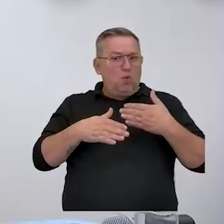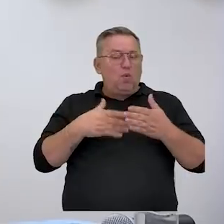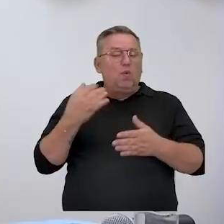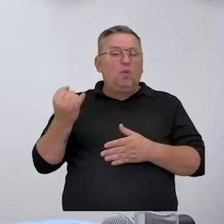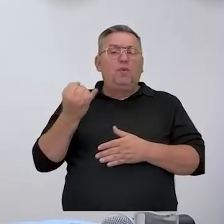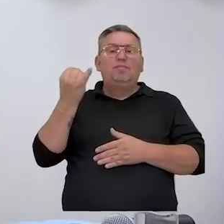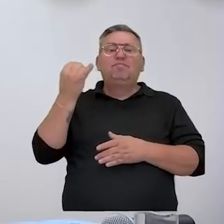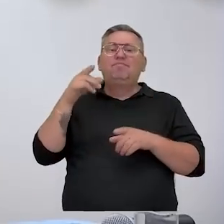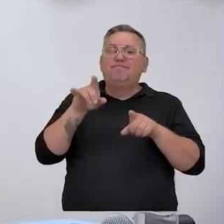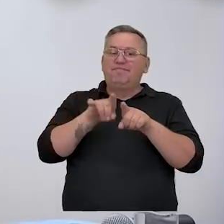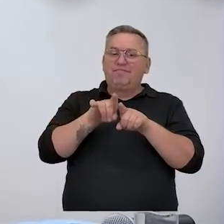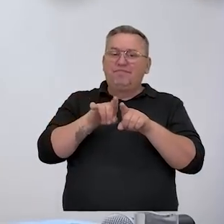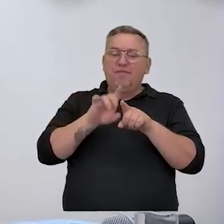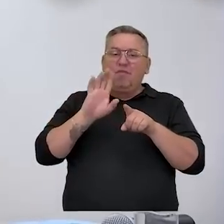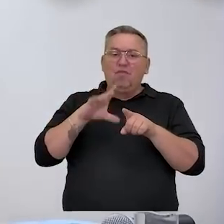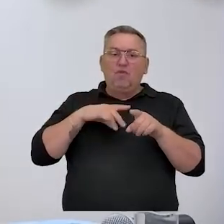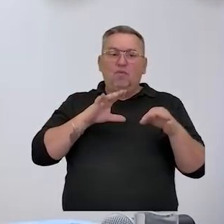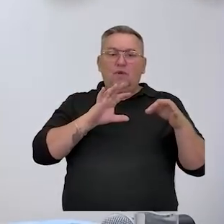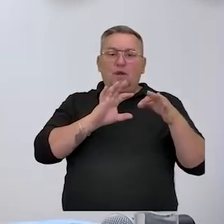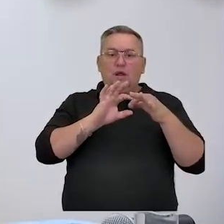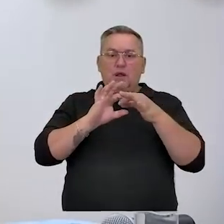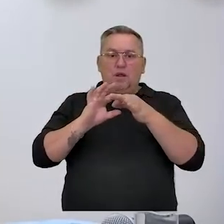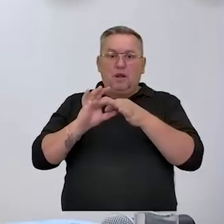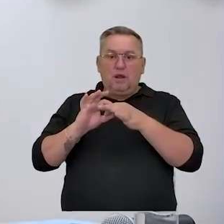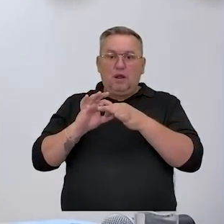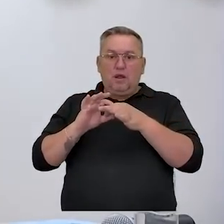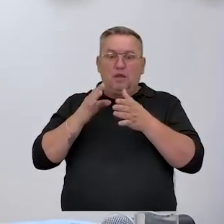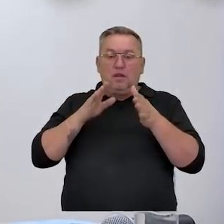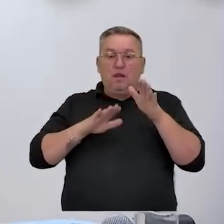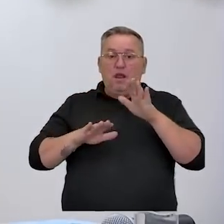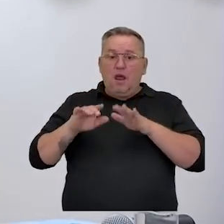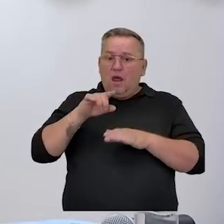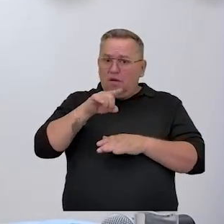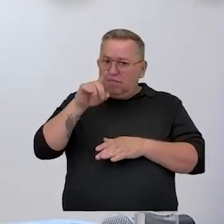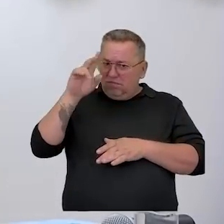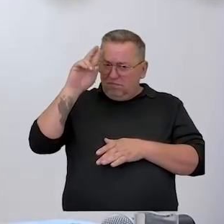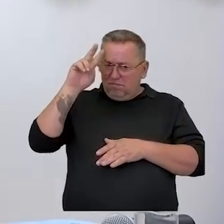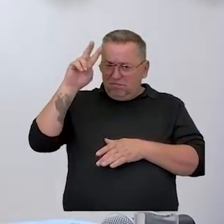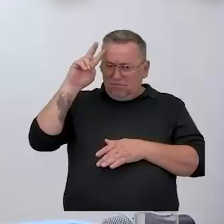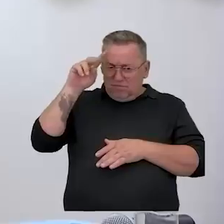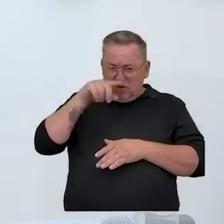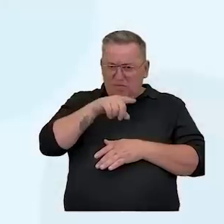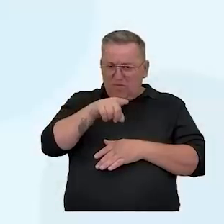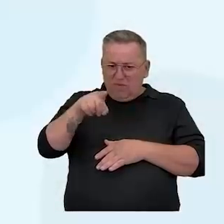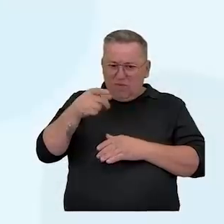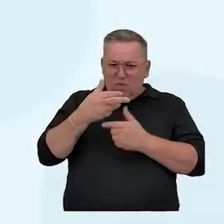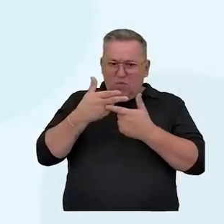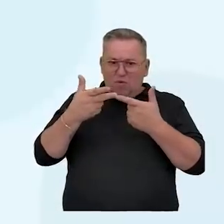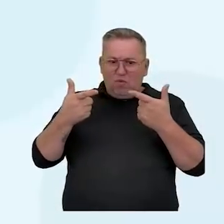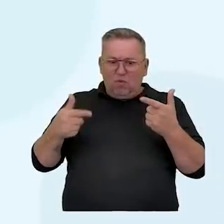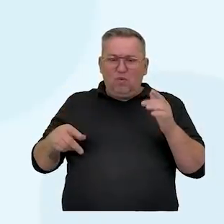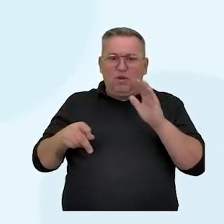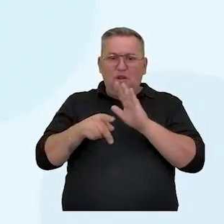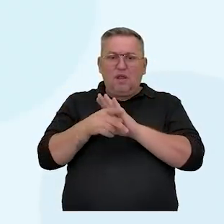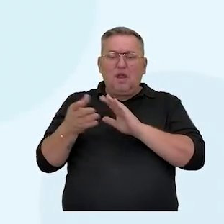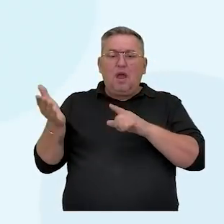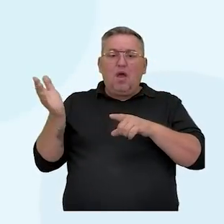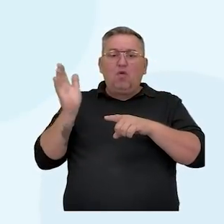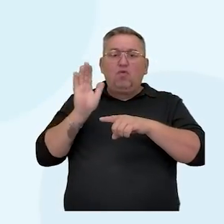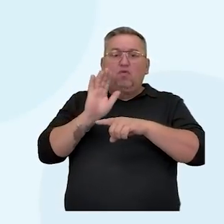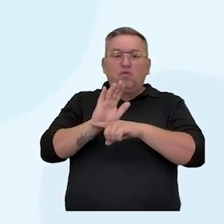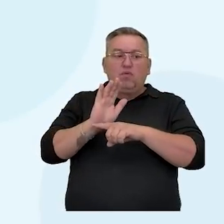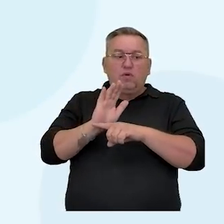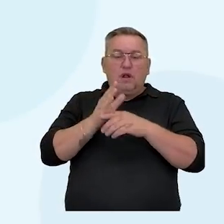importantes. E já para contextualizar aí, será que vocês aí se recordam de alguns elementos que ajudam